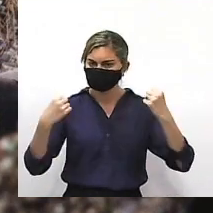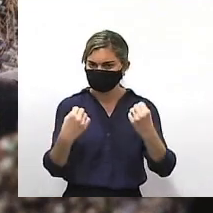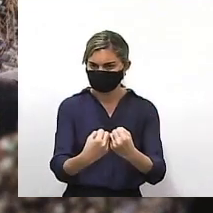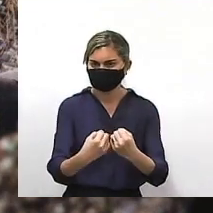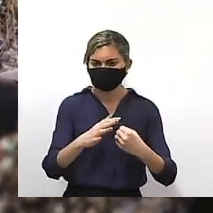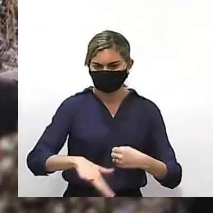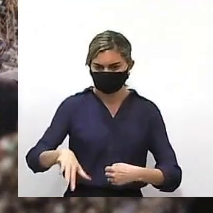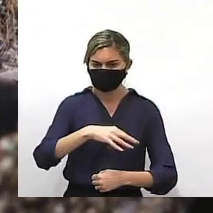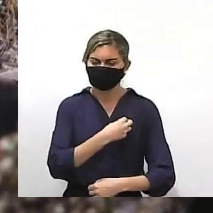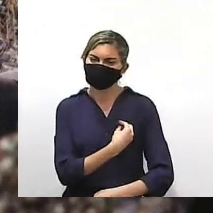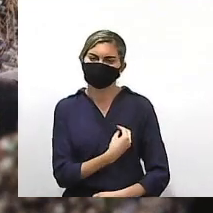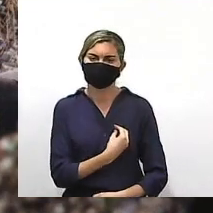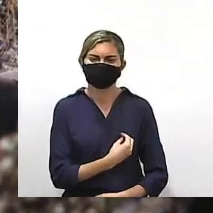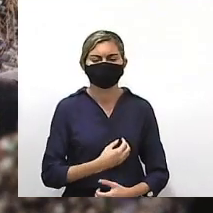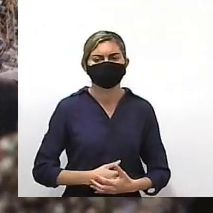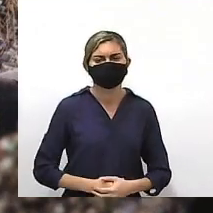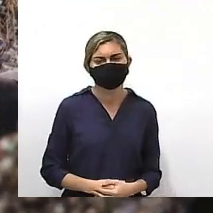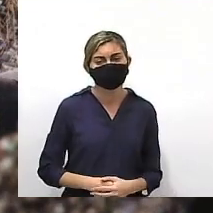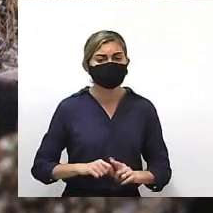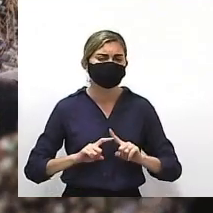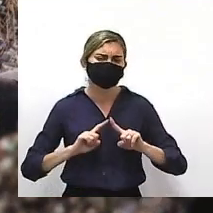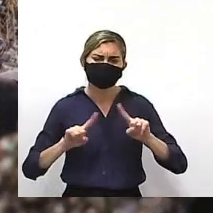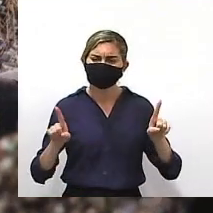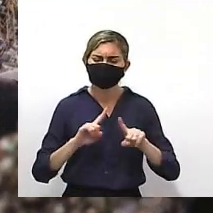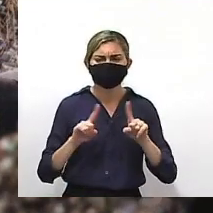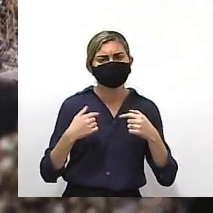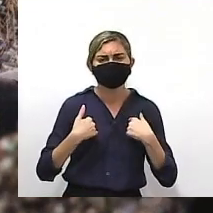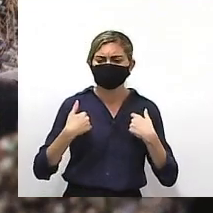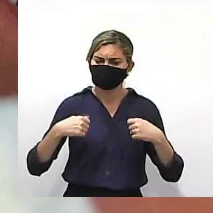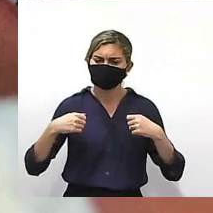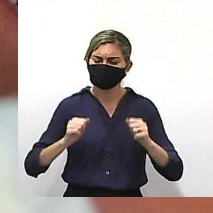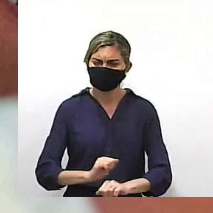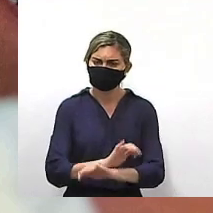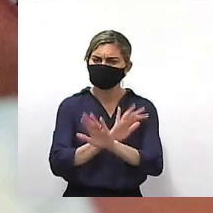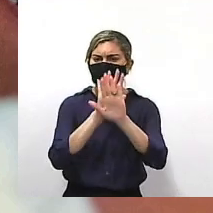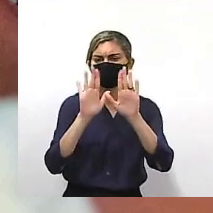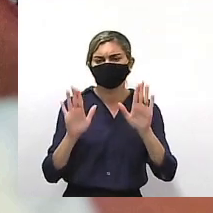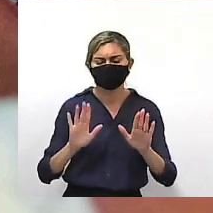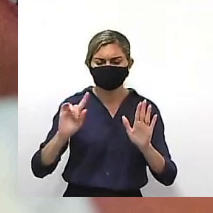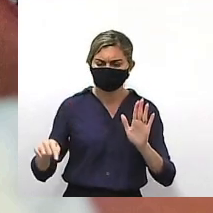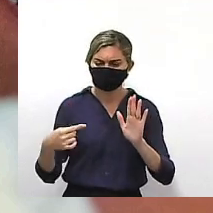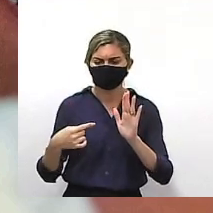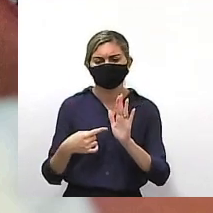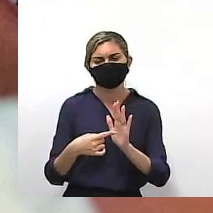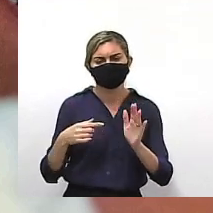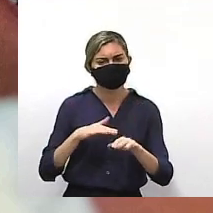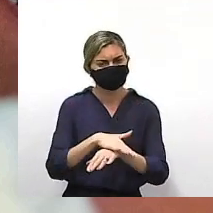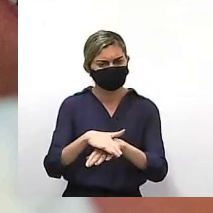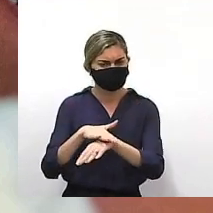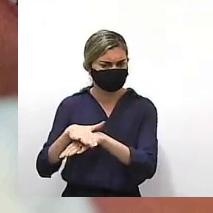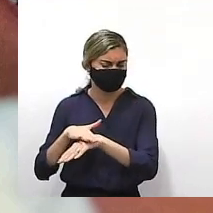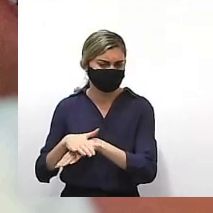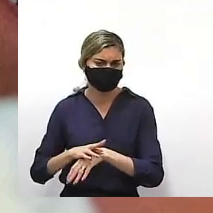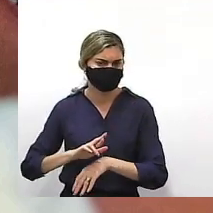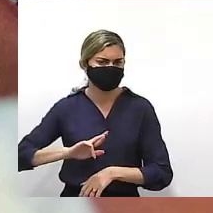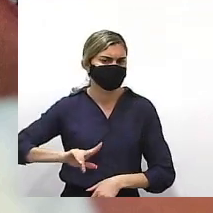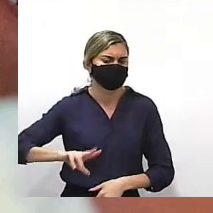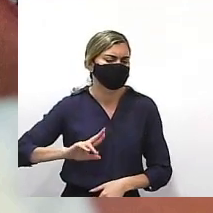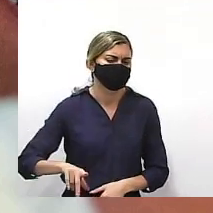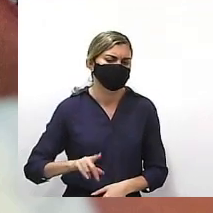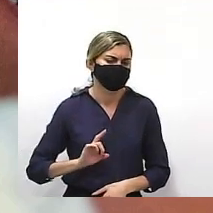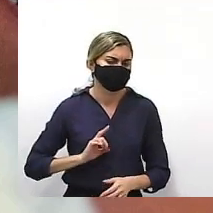se vive. Mas eu preciso ser mais claro. O objetivo dessa conversa não se deve